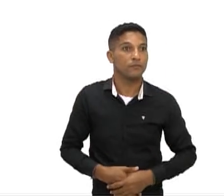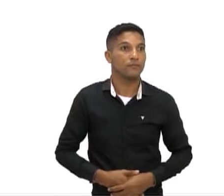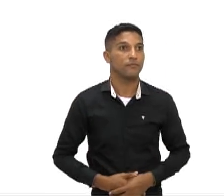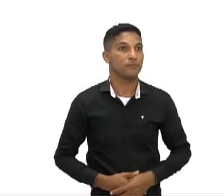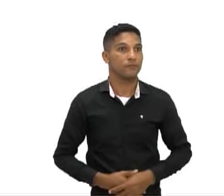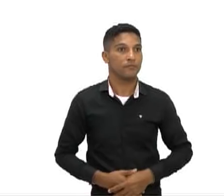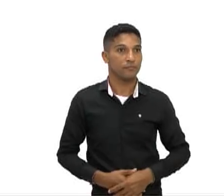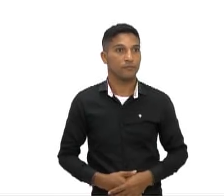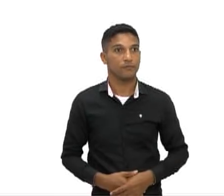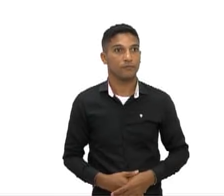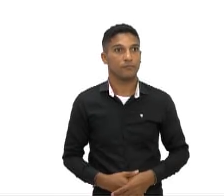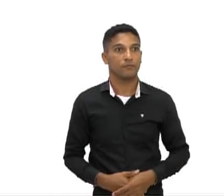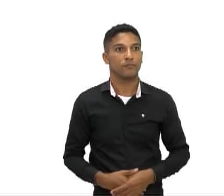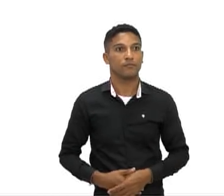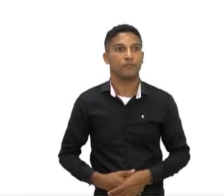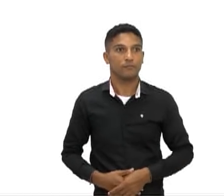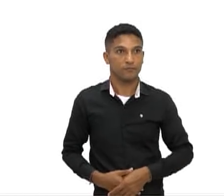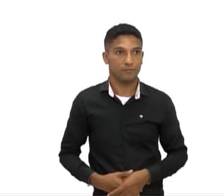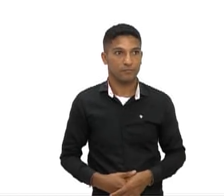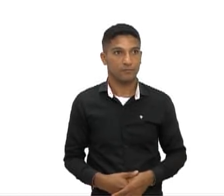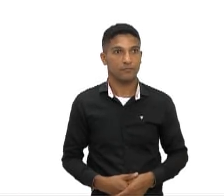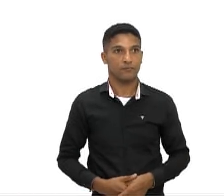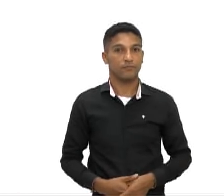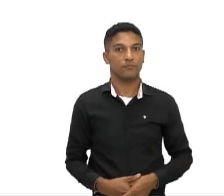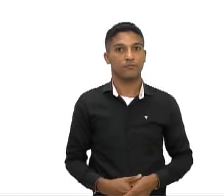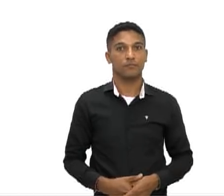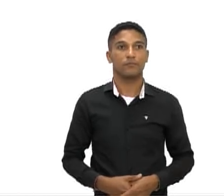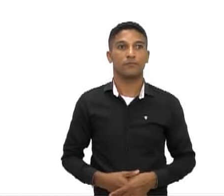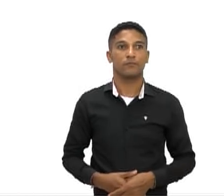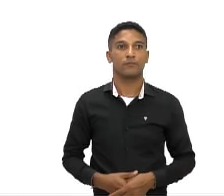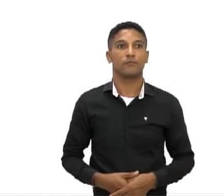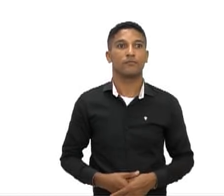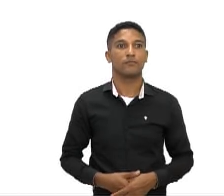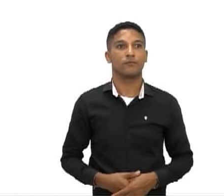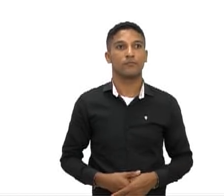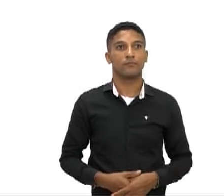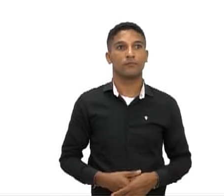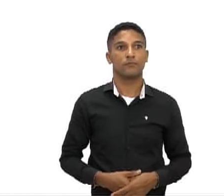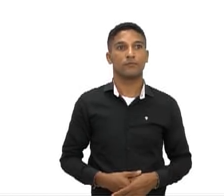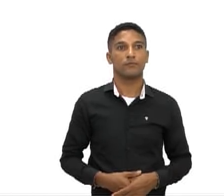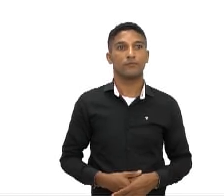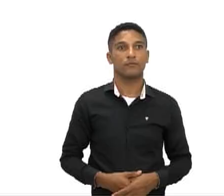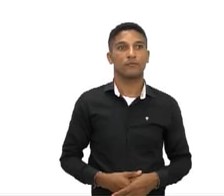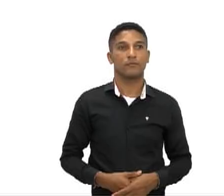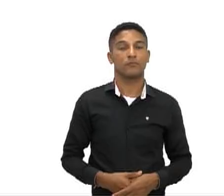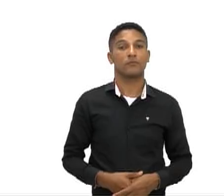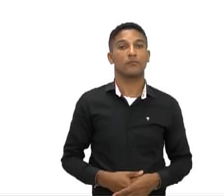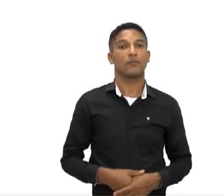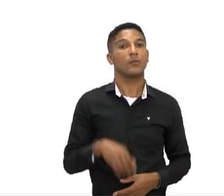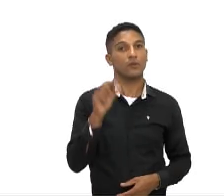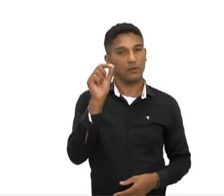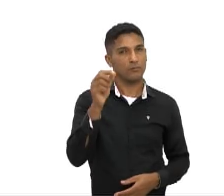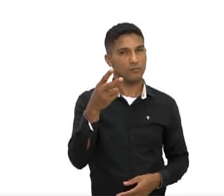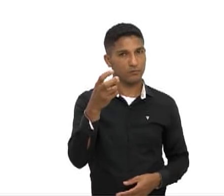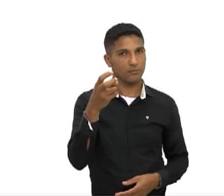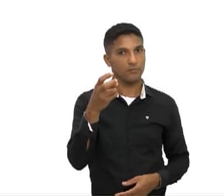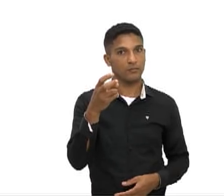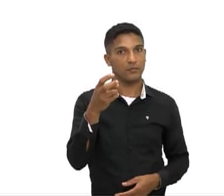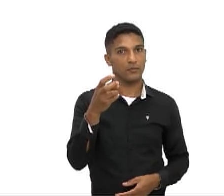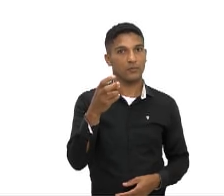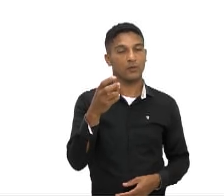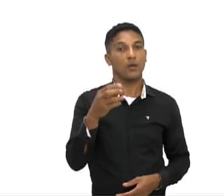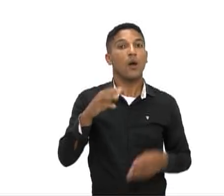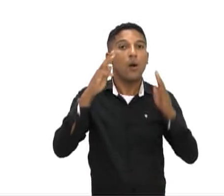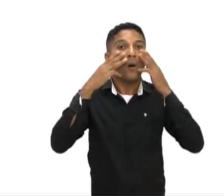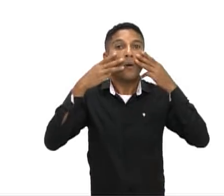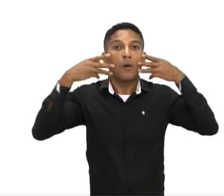Botas está entre os que encantam crianças há gerações, levando o carismático personagem principal a